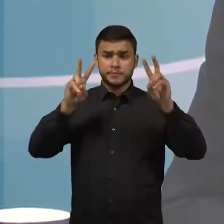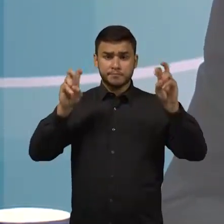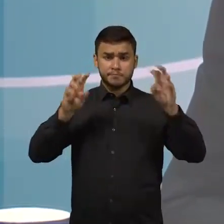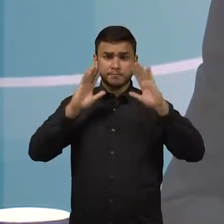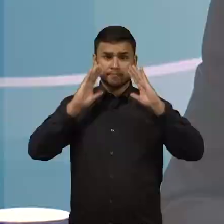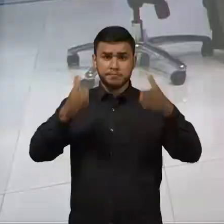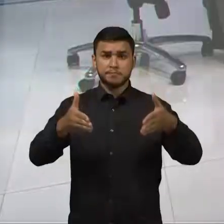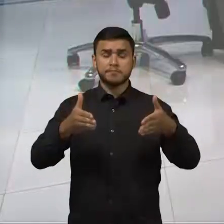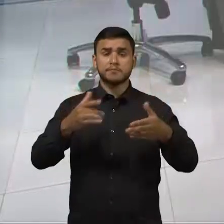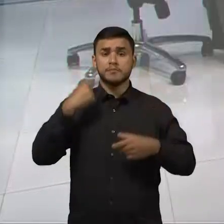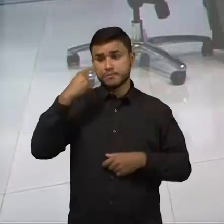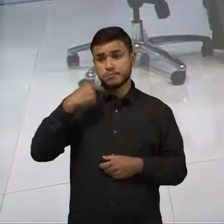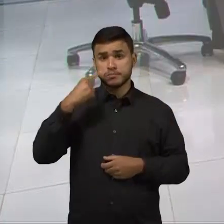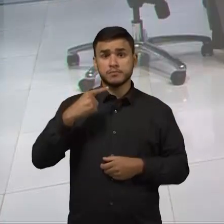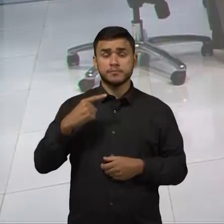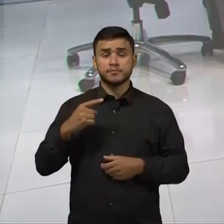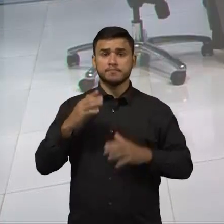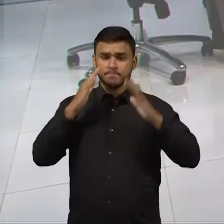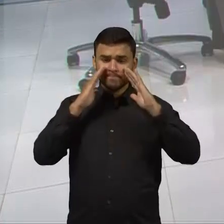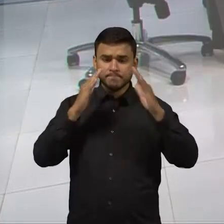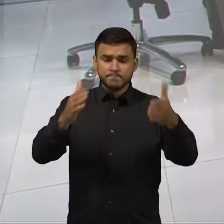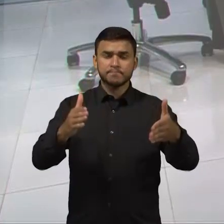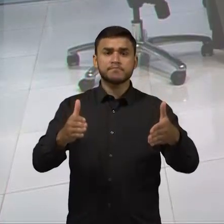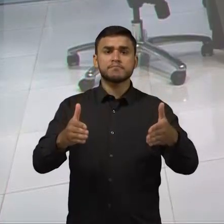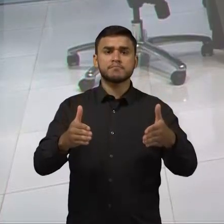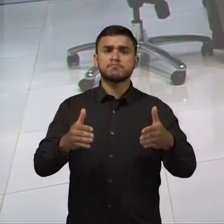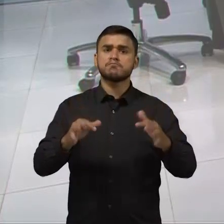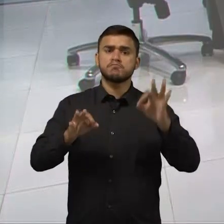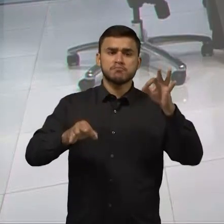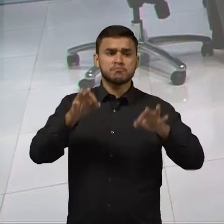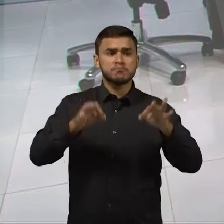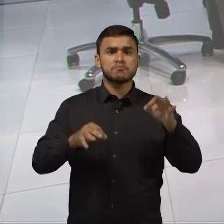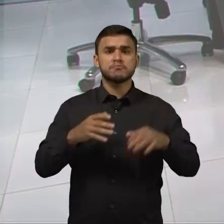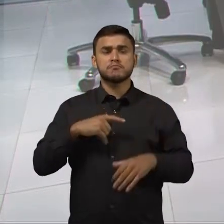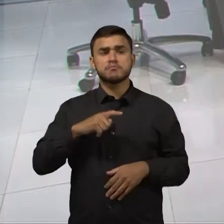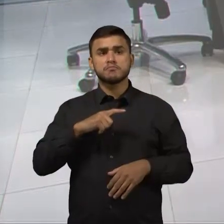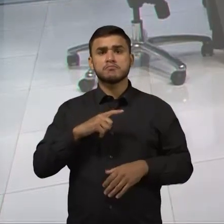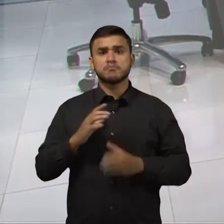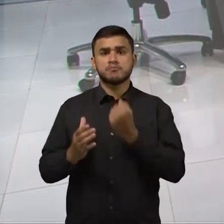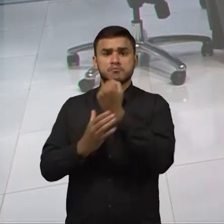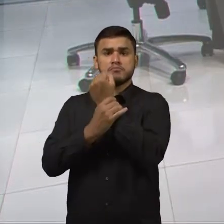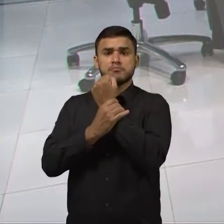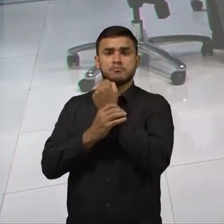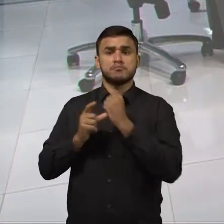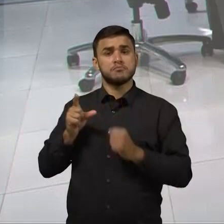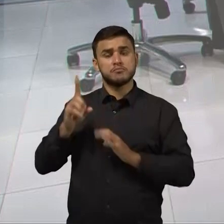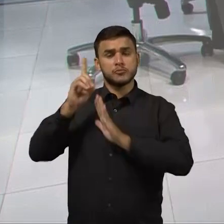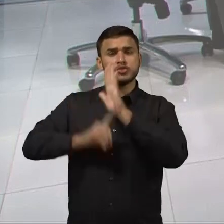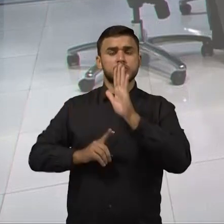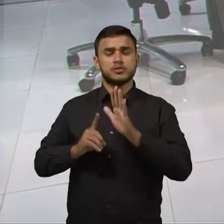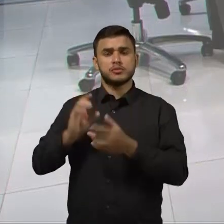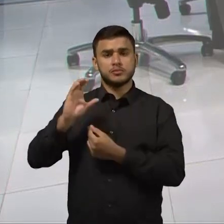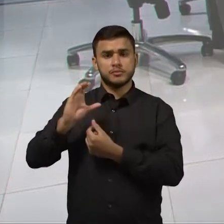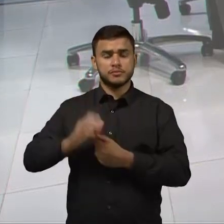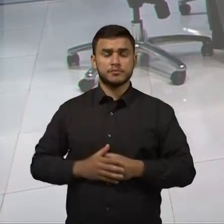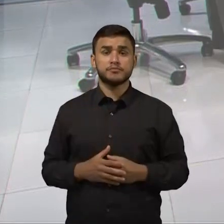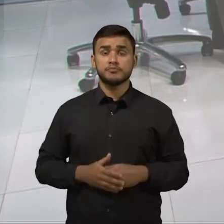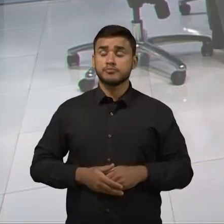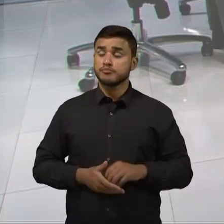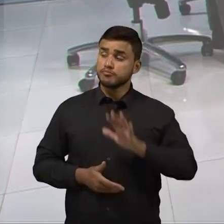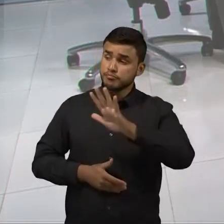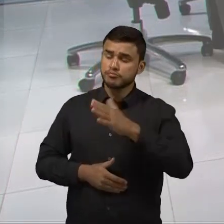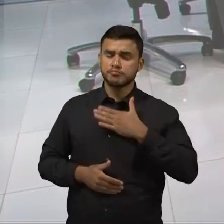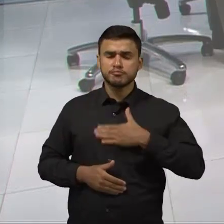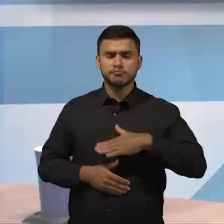aqui à advocacia brasileira, a intervenção foi fundamental para garantir o direito do impetrante. Eu vou fazer o nosso primeiro intervalo, Martoni.